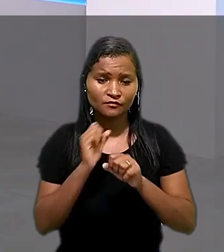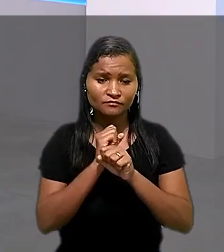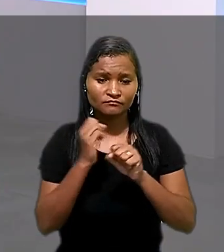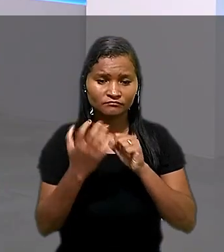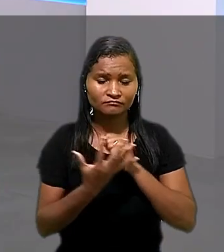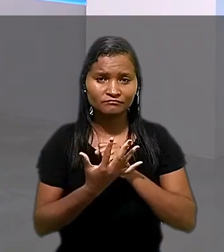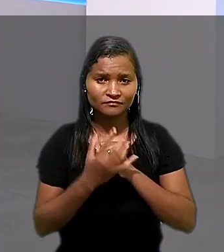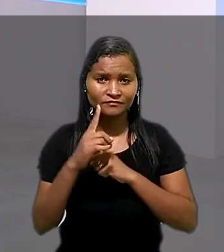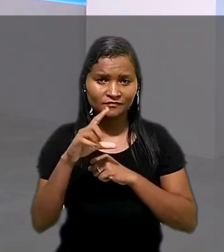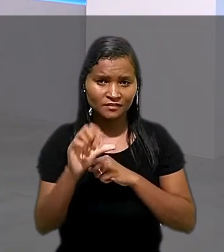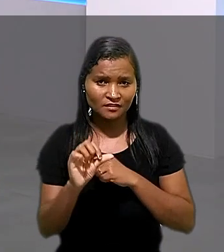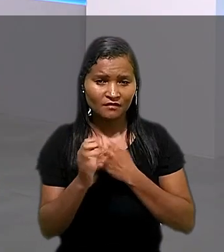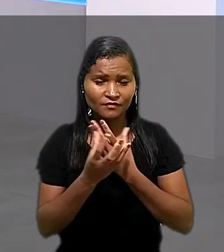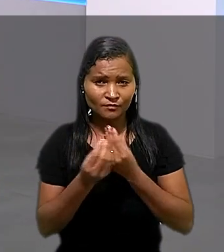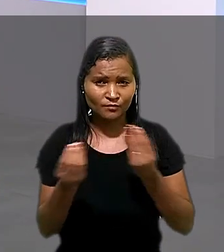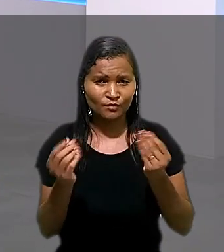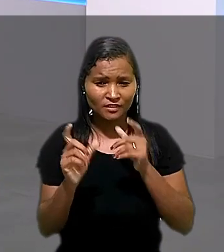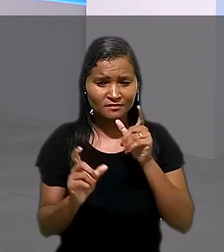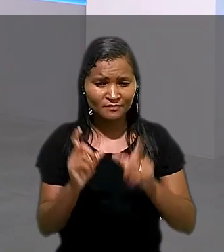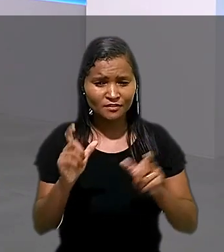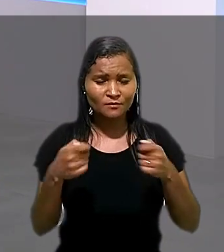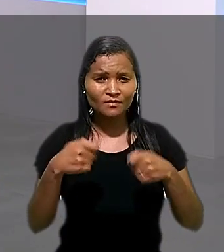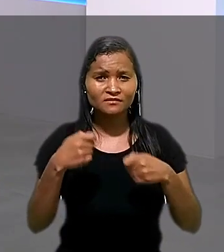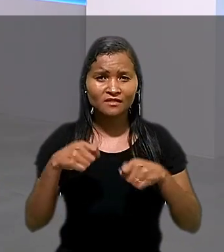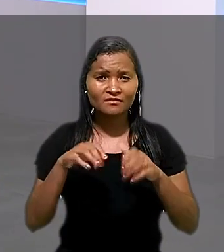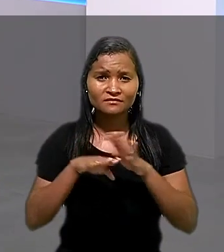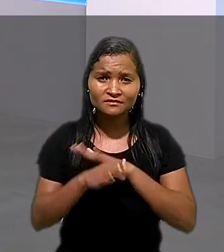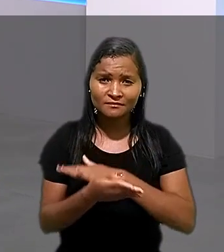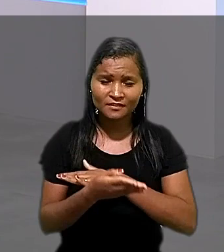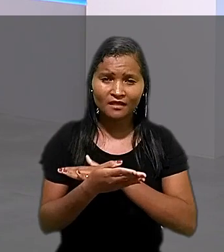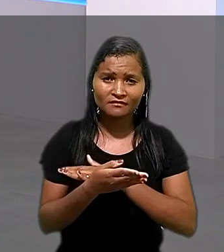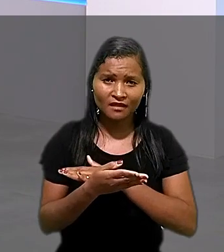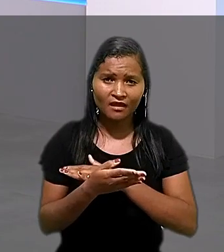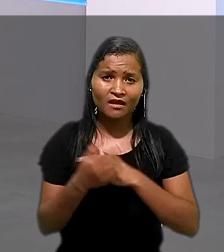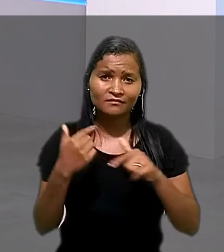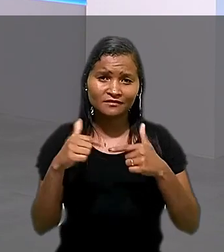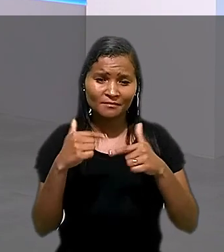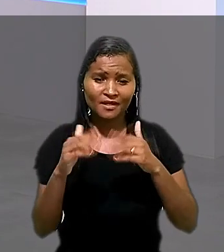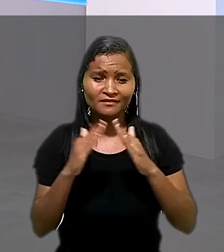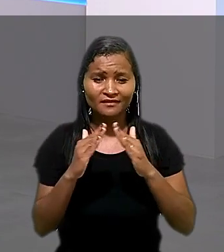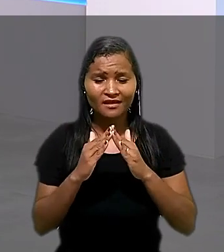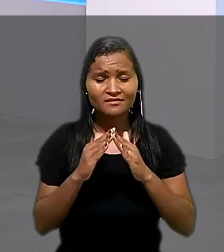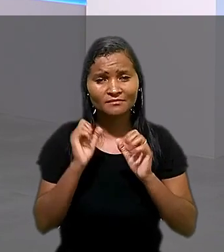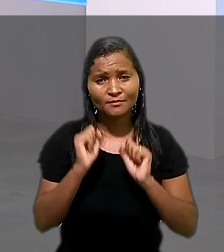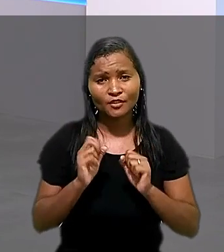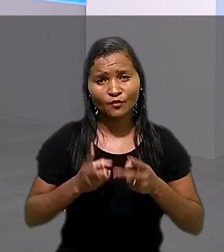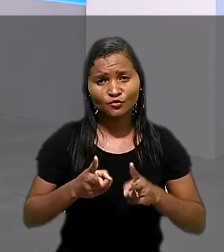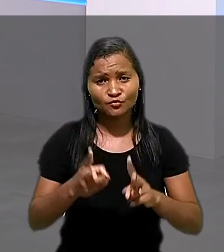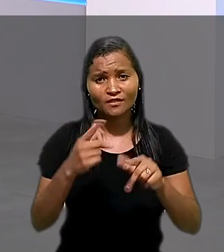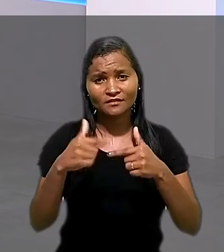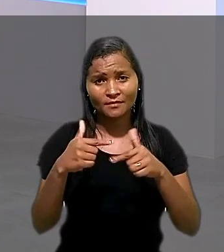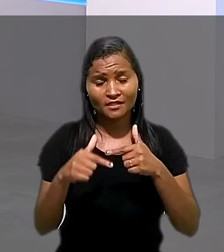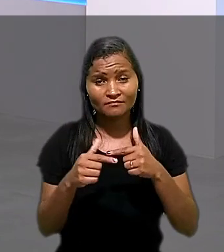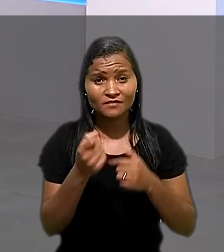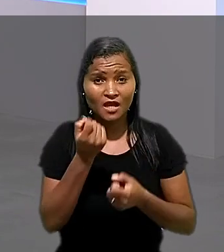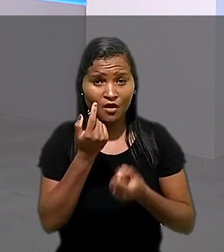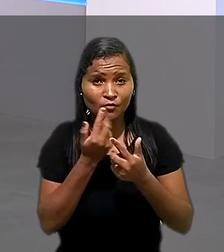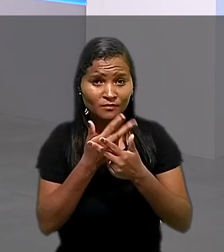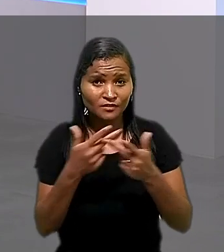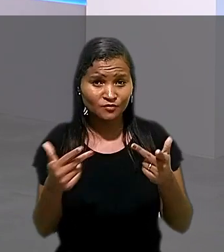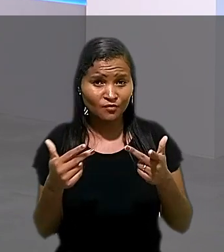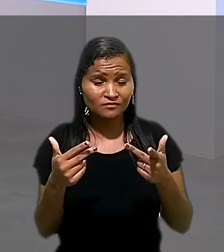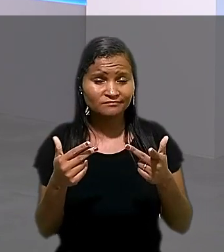Durante a pandemia da Covid-19, muita gente teve que se adequar ao teletrabalho para poder continuar prestando serviços. E algumas